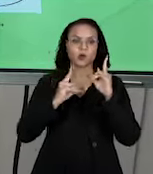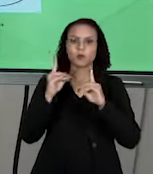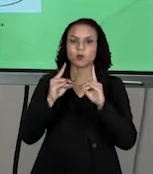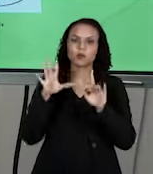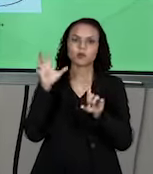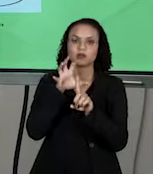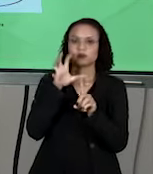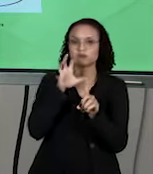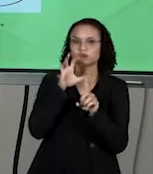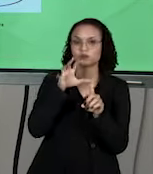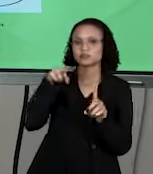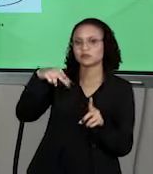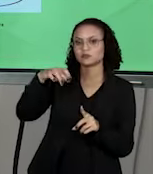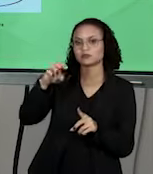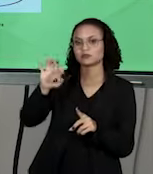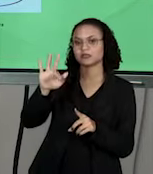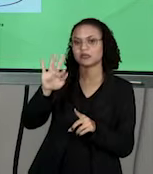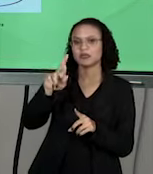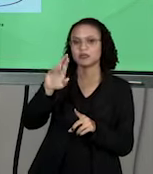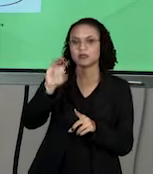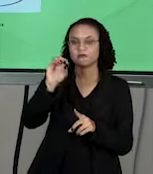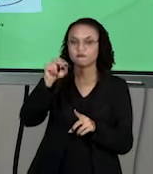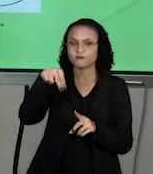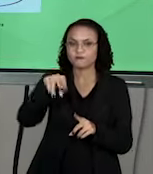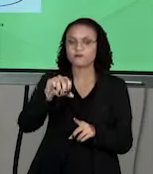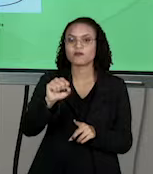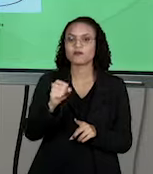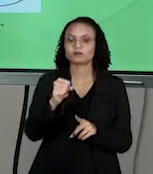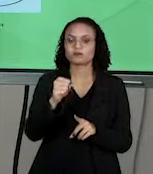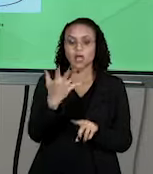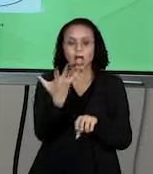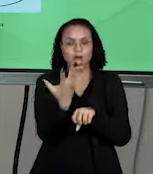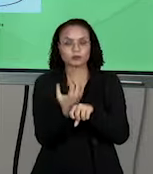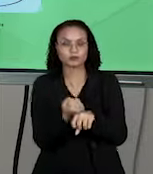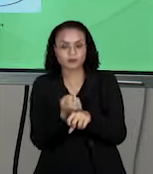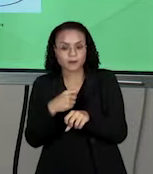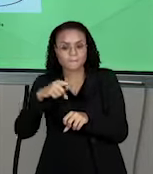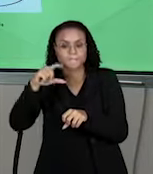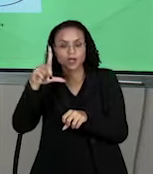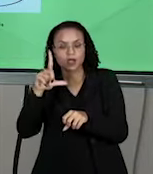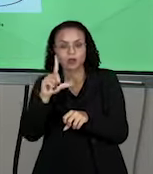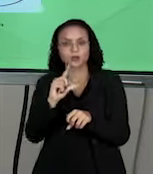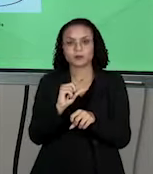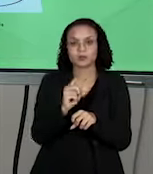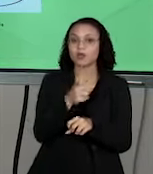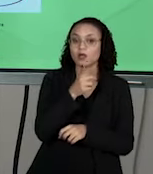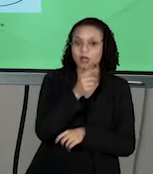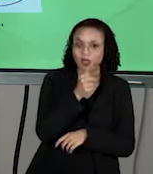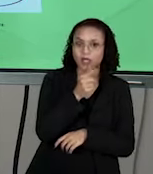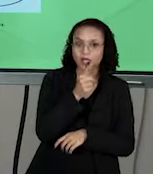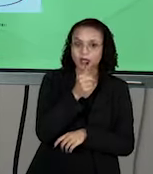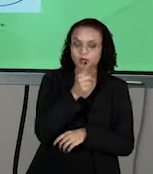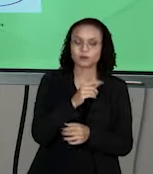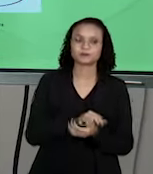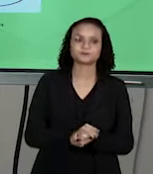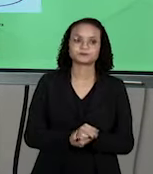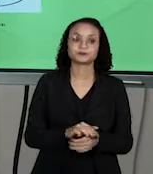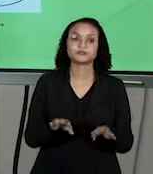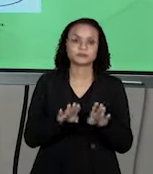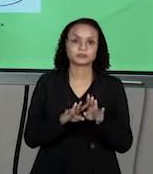né, com relação à absorção maior ou menor de água. E também produz